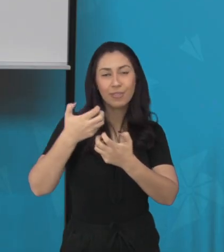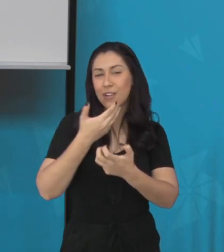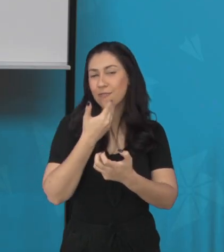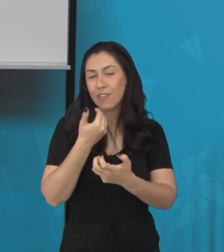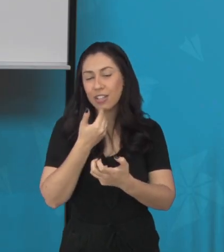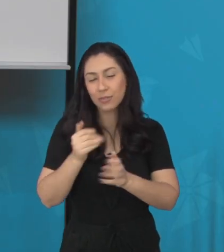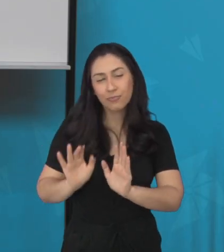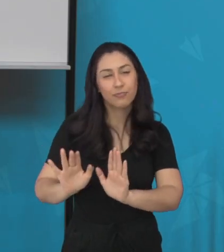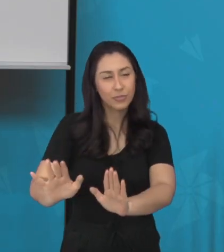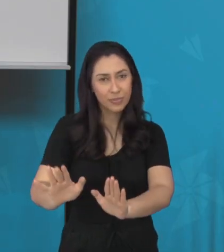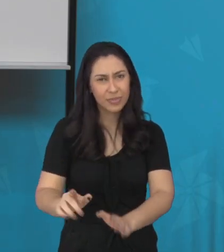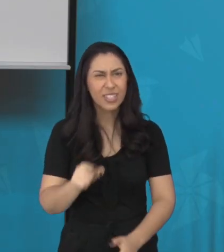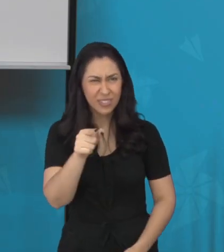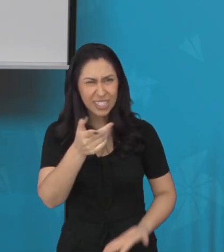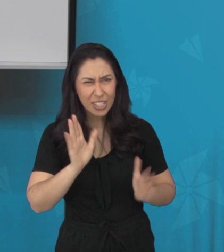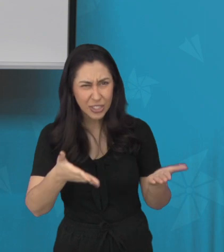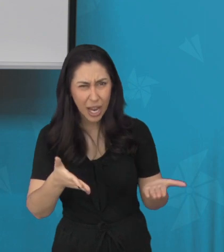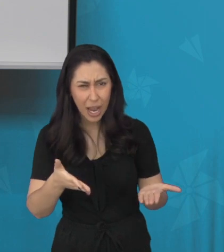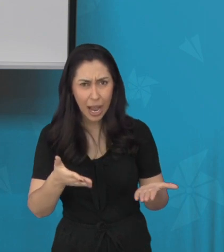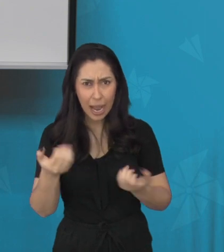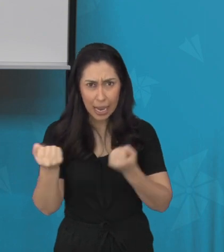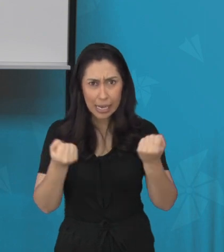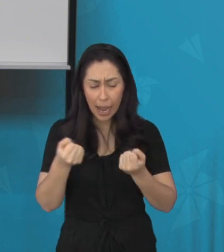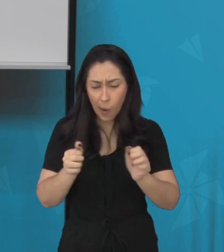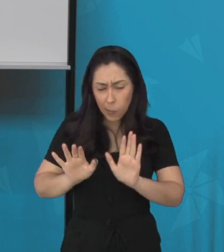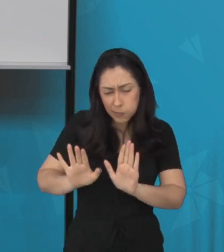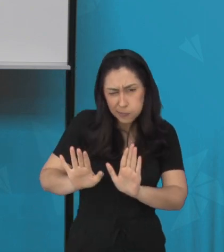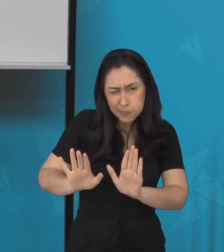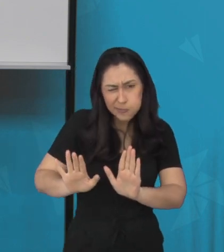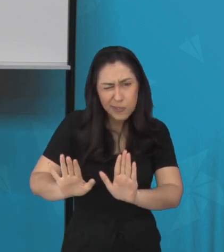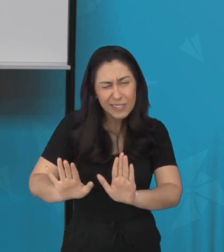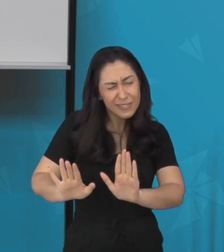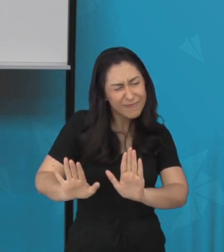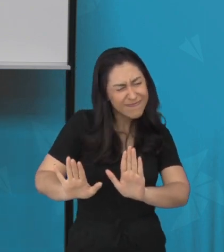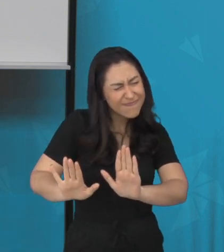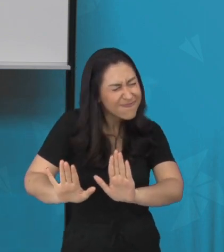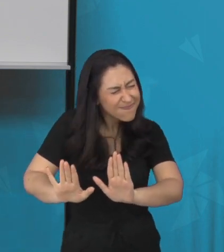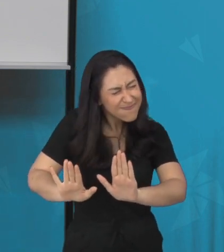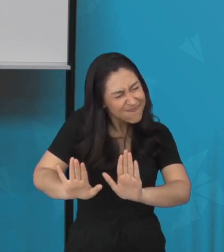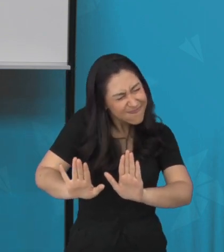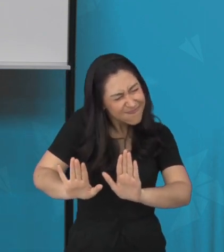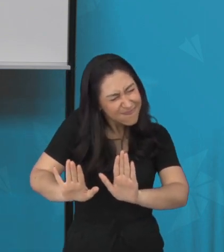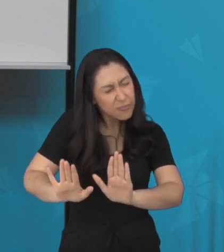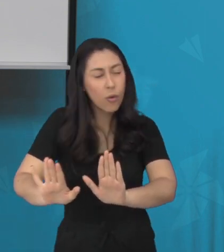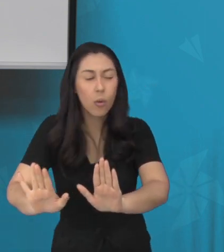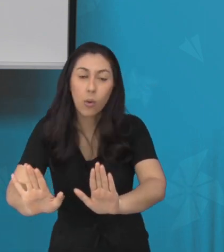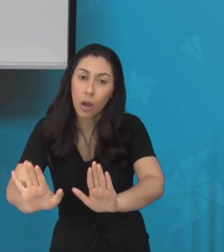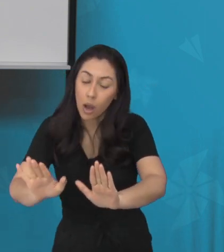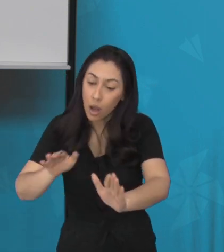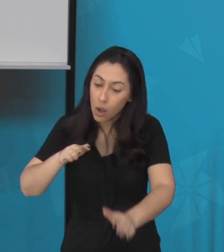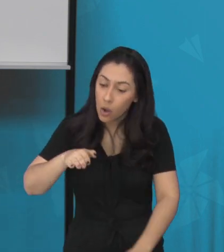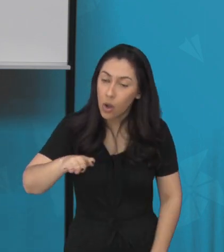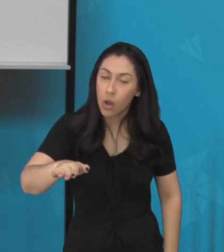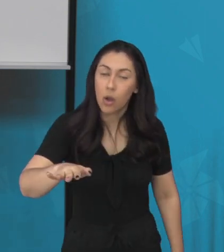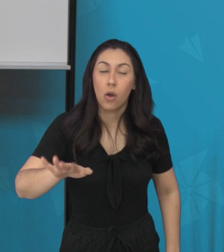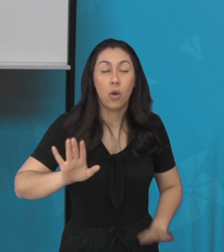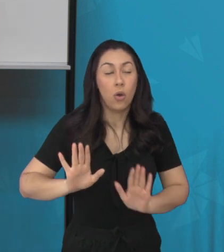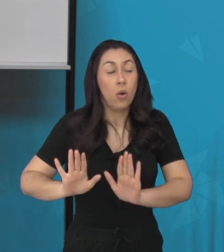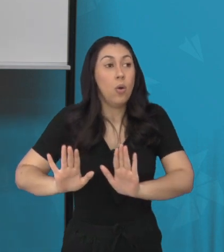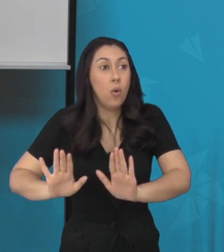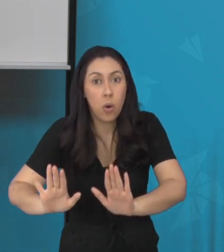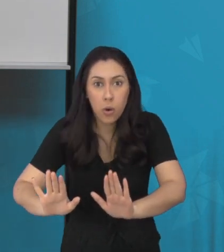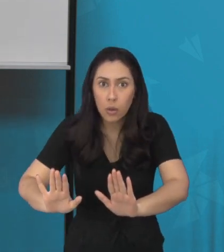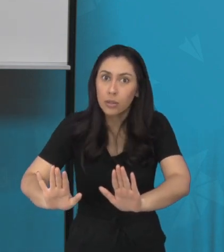Quem nunca empurrou o carro que percebeu isso? Você está fazendo força, você está fazendo força. Quando o carro começa, você sente um